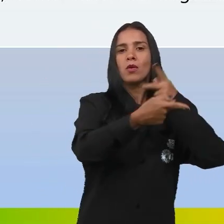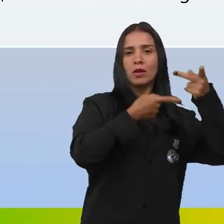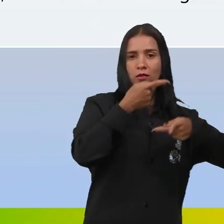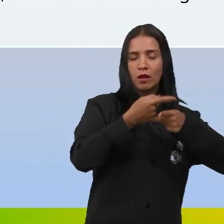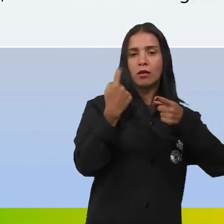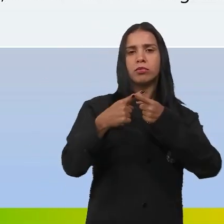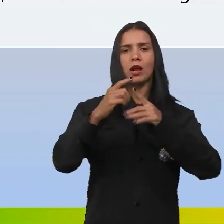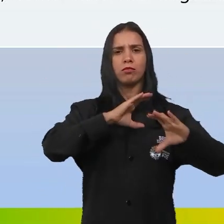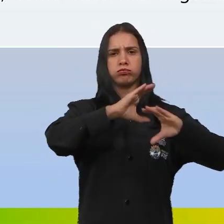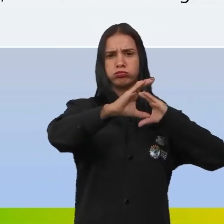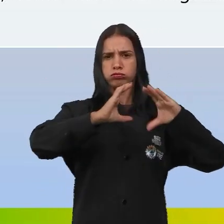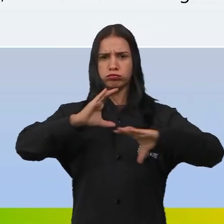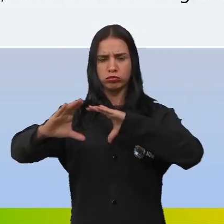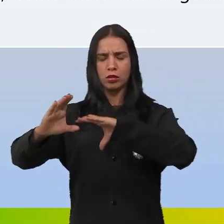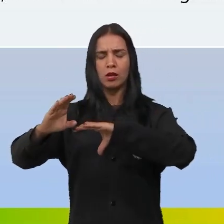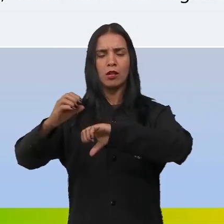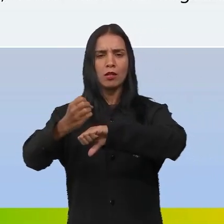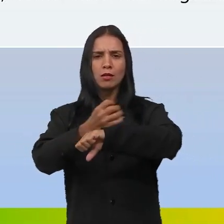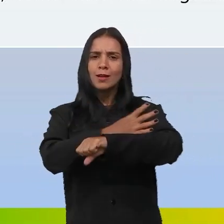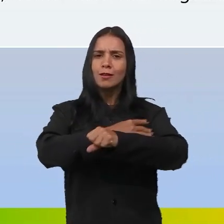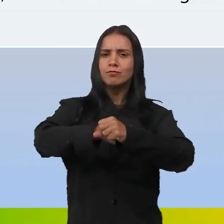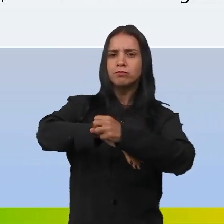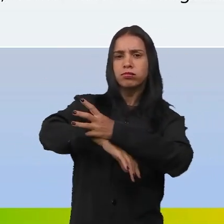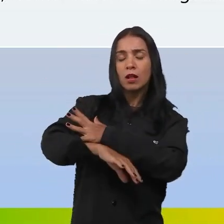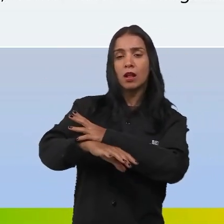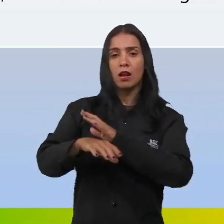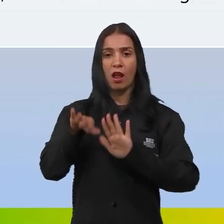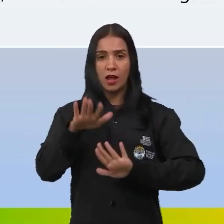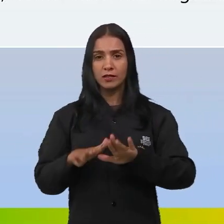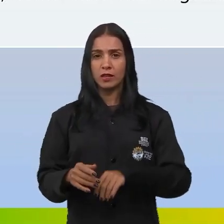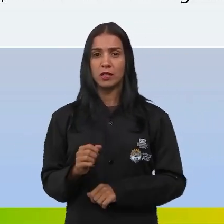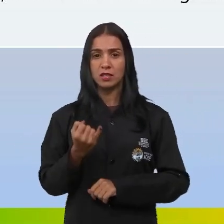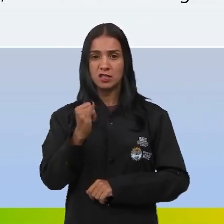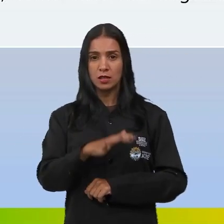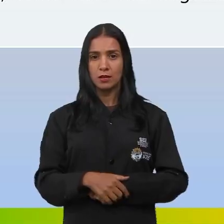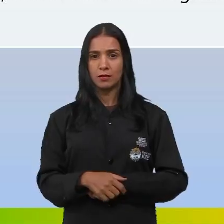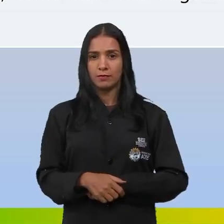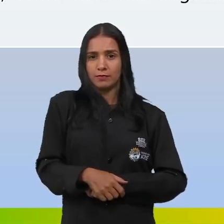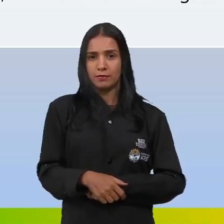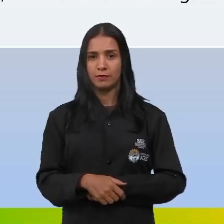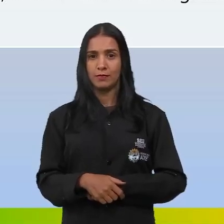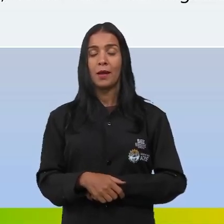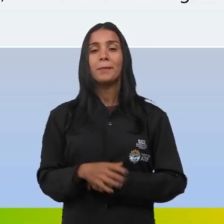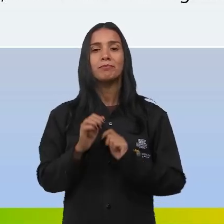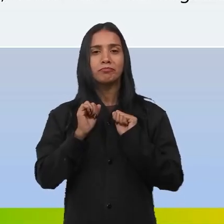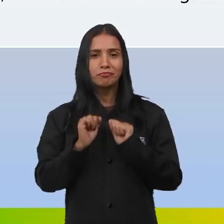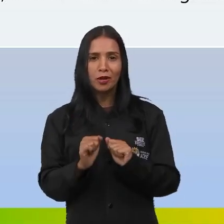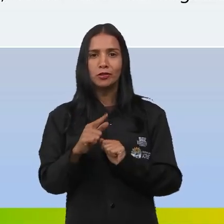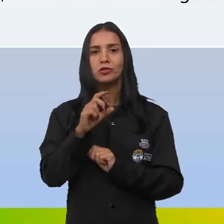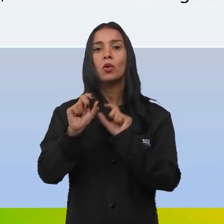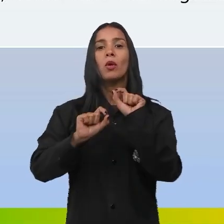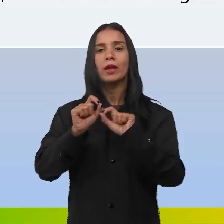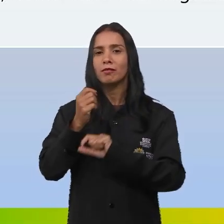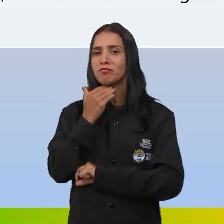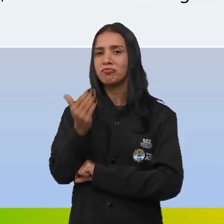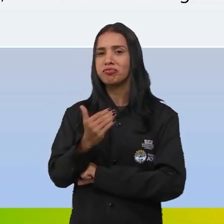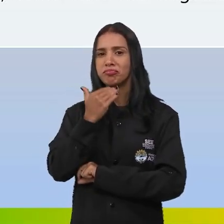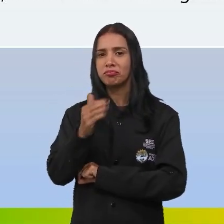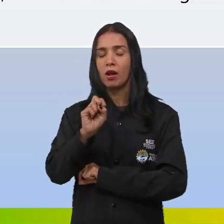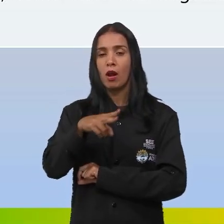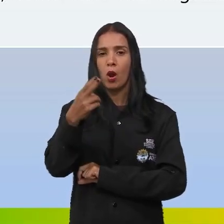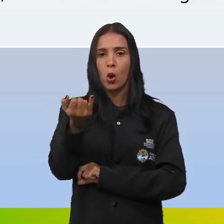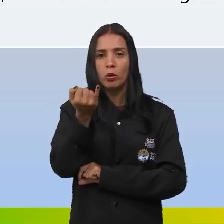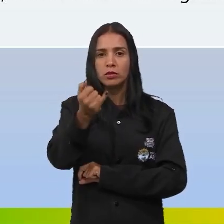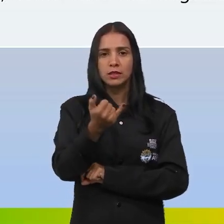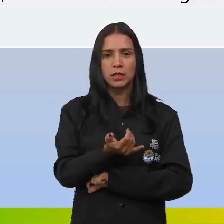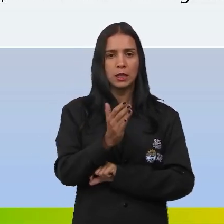Um simples encolher de ombros pode expressar desdém, enquanto uma postura curvada